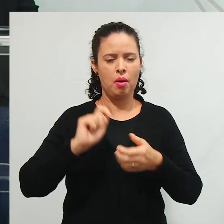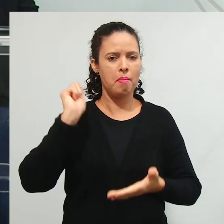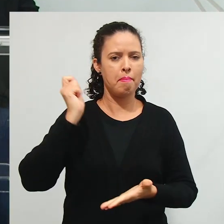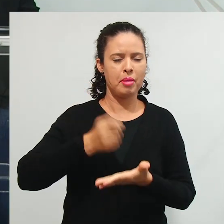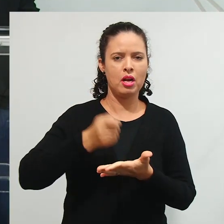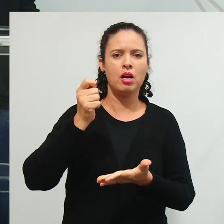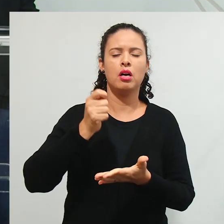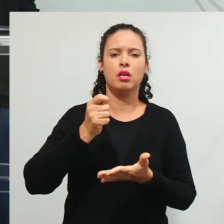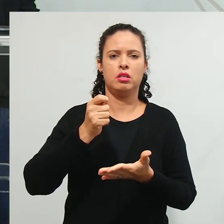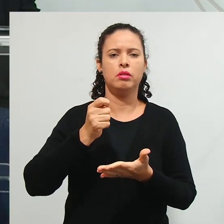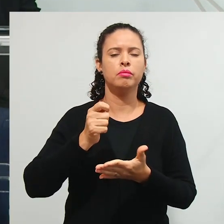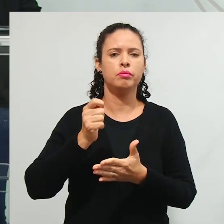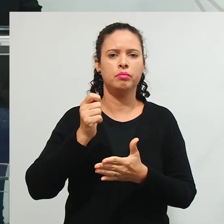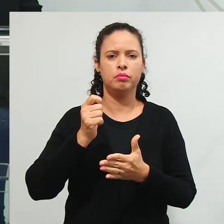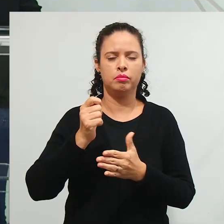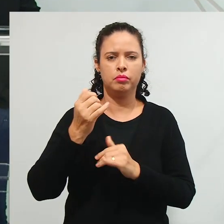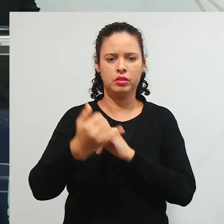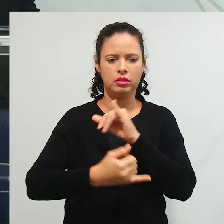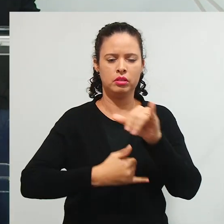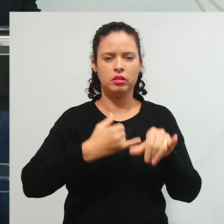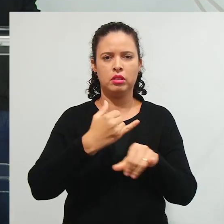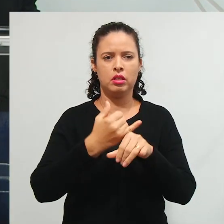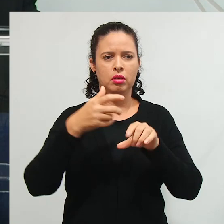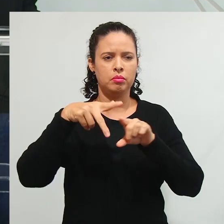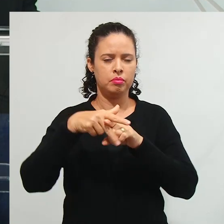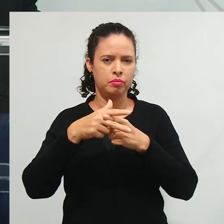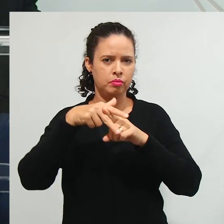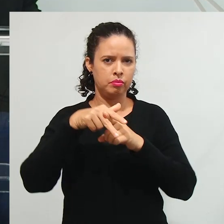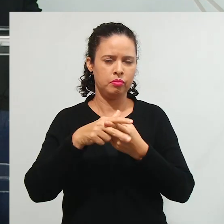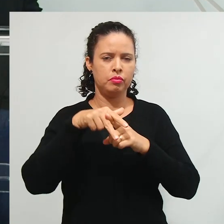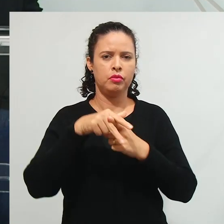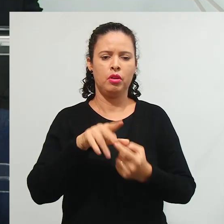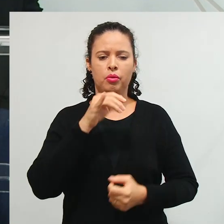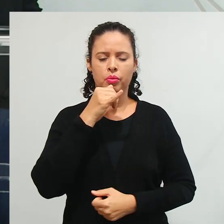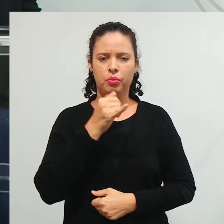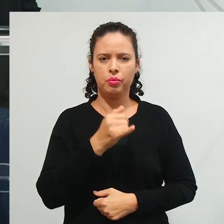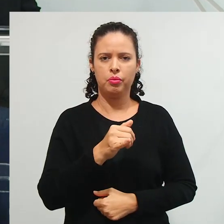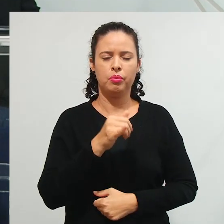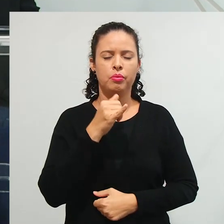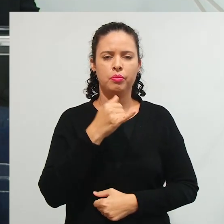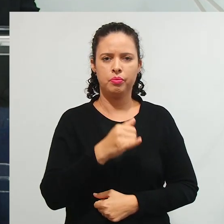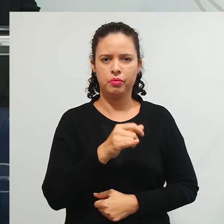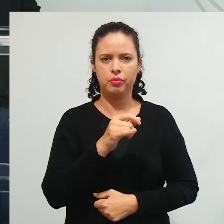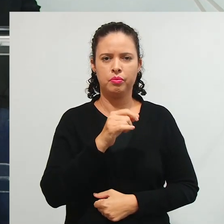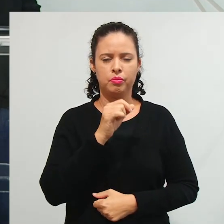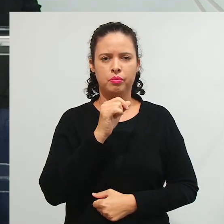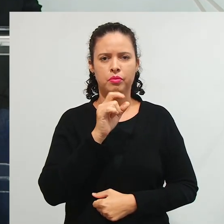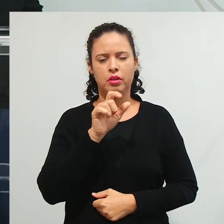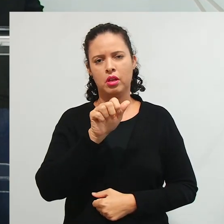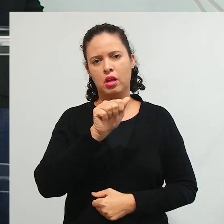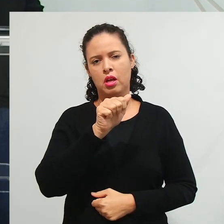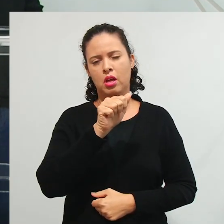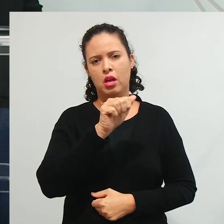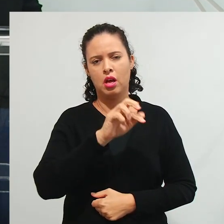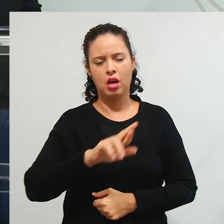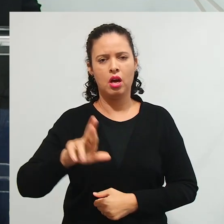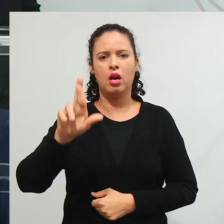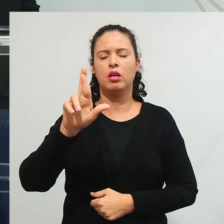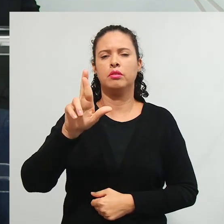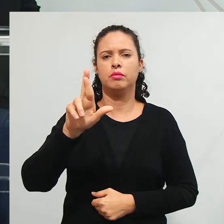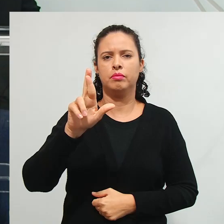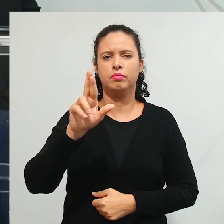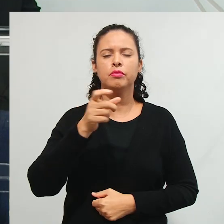pregão eletrônico para manutenção de ar-condicionado, certo? Adjudicou e